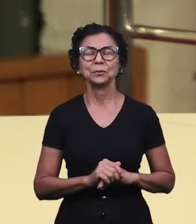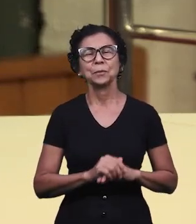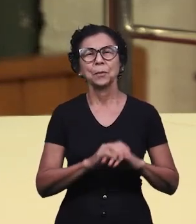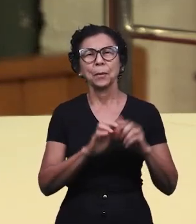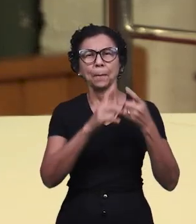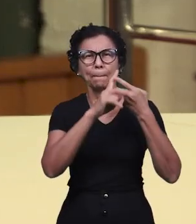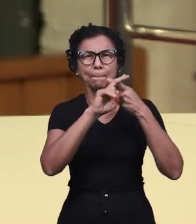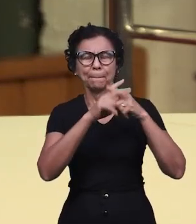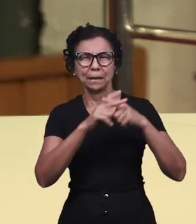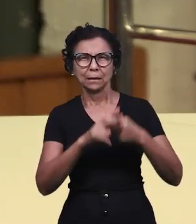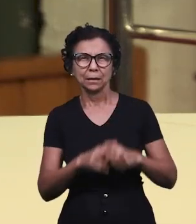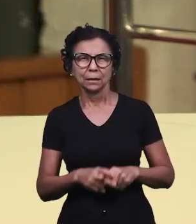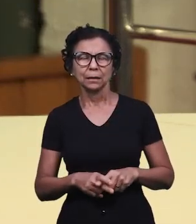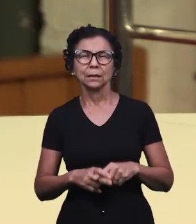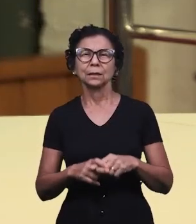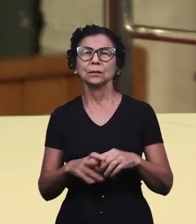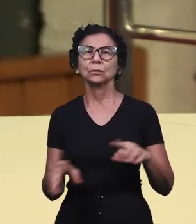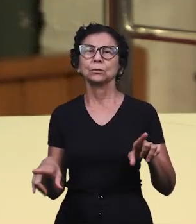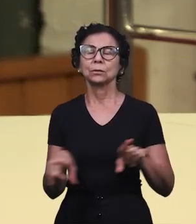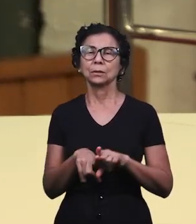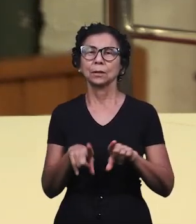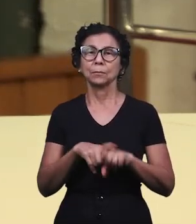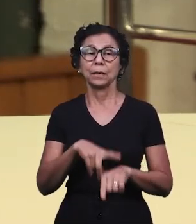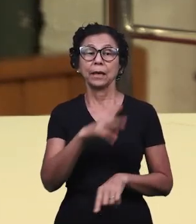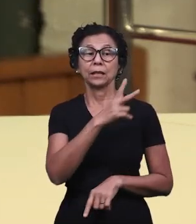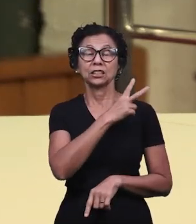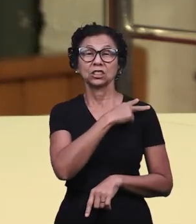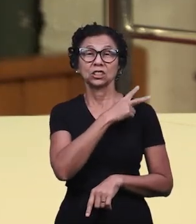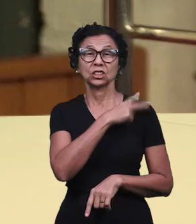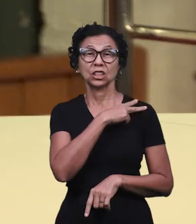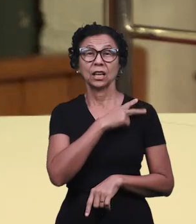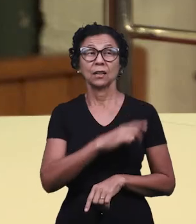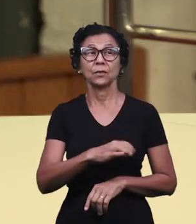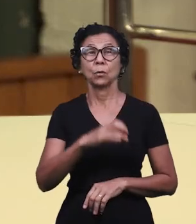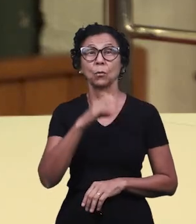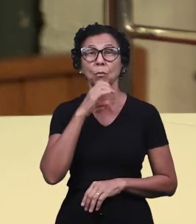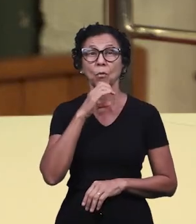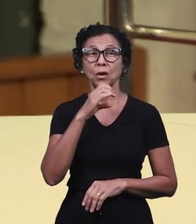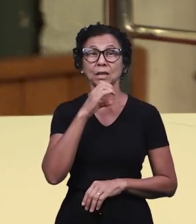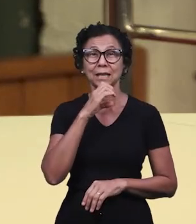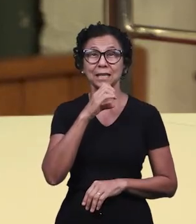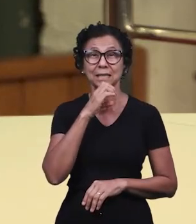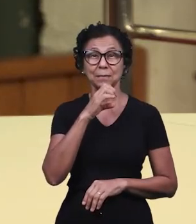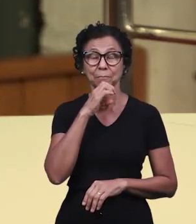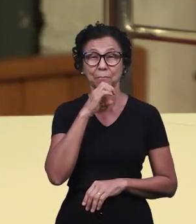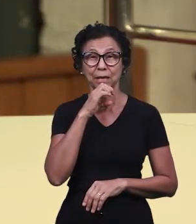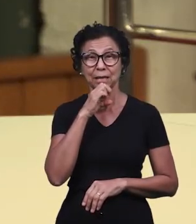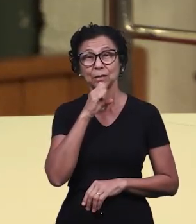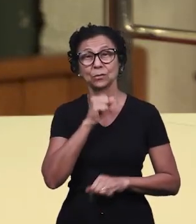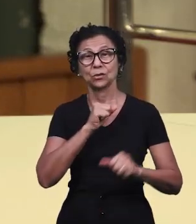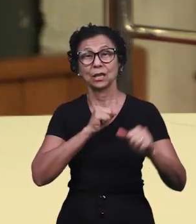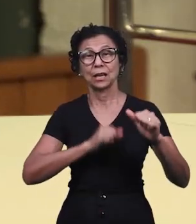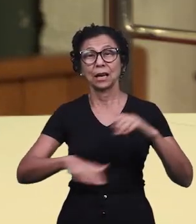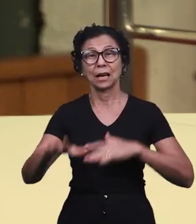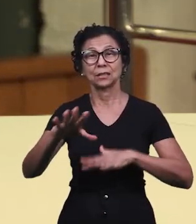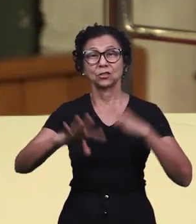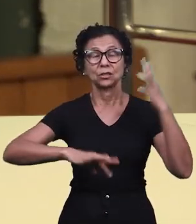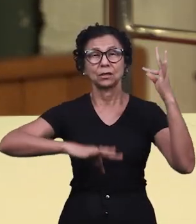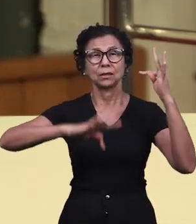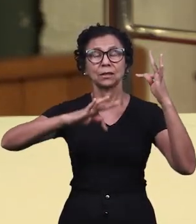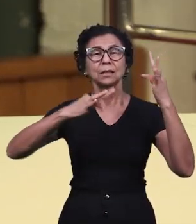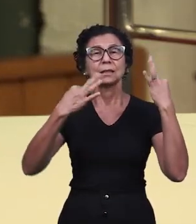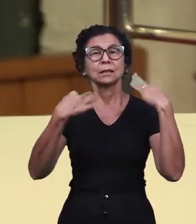é chefe da Comissão de Absorção de Conhecimentos e Transferência de Tecnologia da IDV,